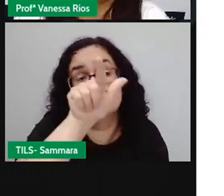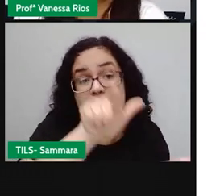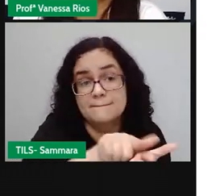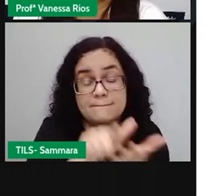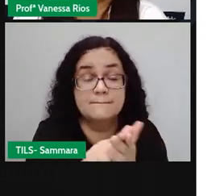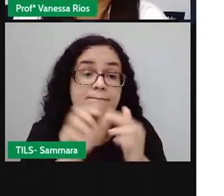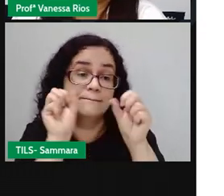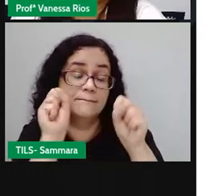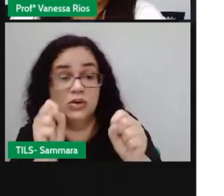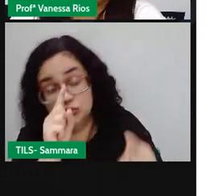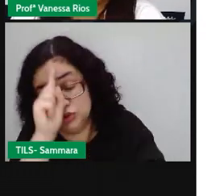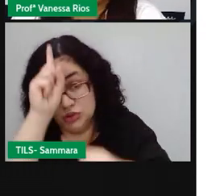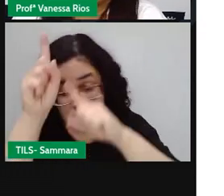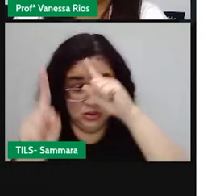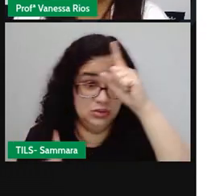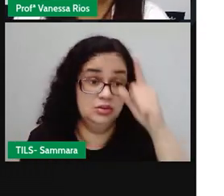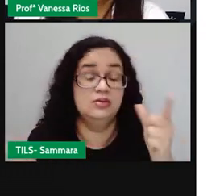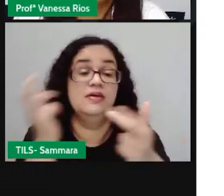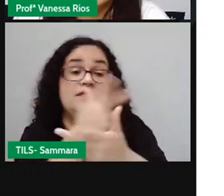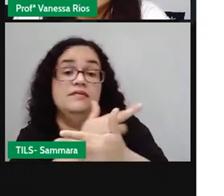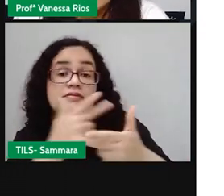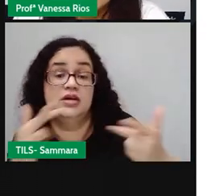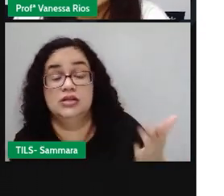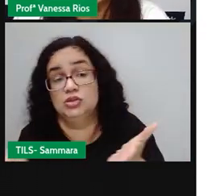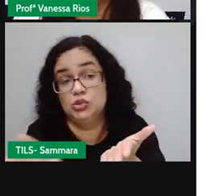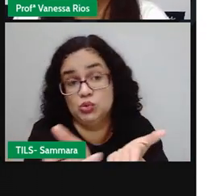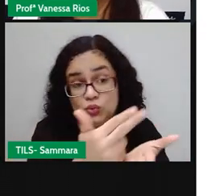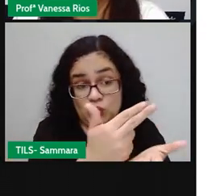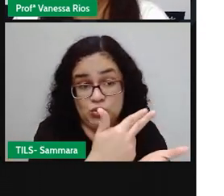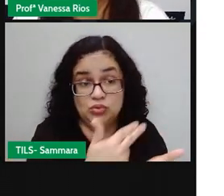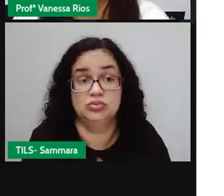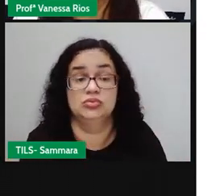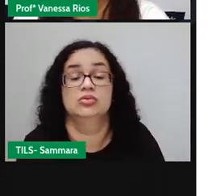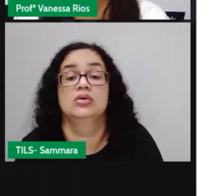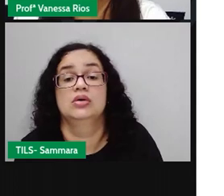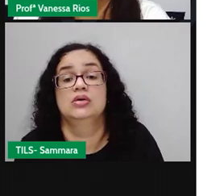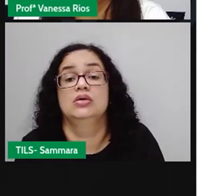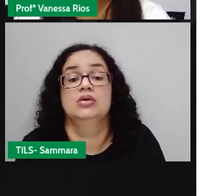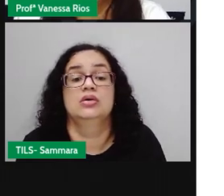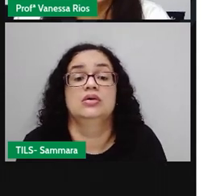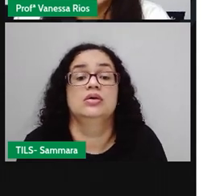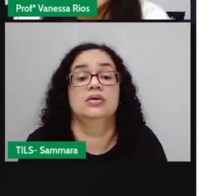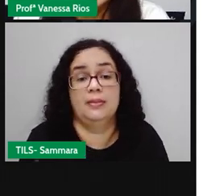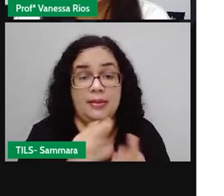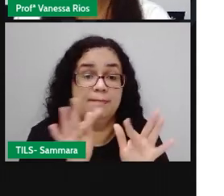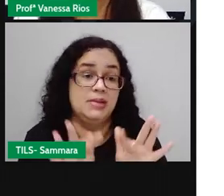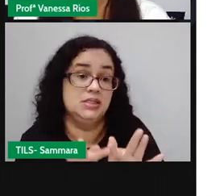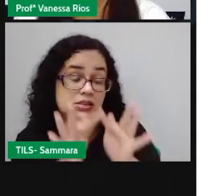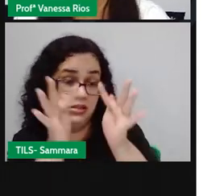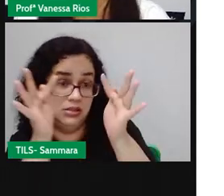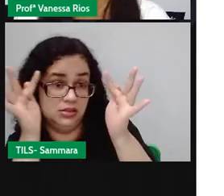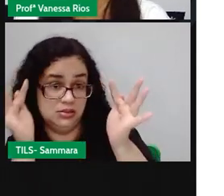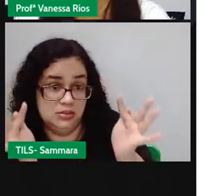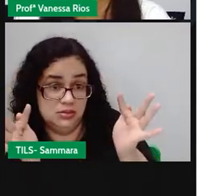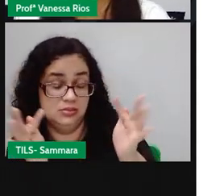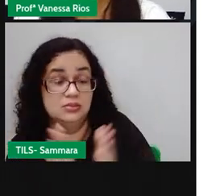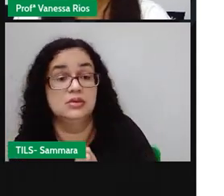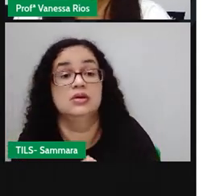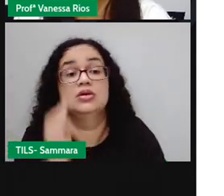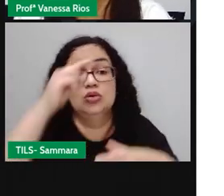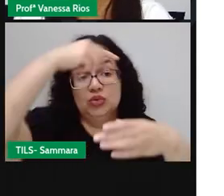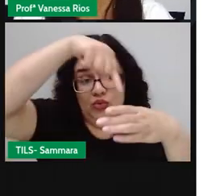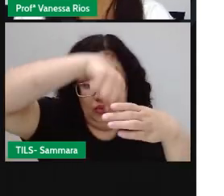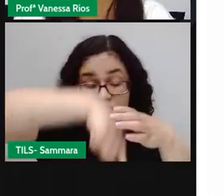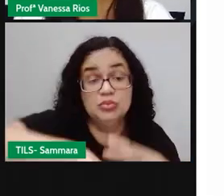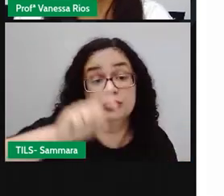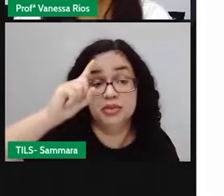pode recriar, né? Aí vários tipos de figuras. Desde figuras mais simples, como figuras também